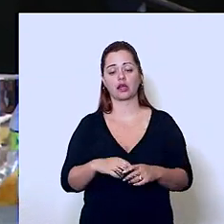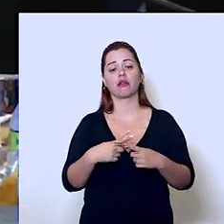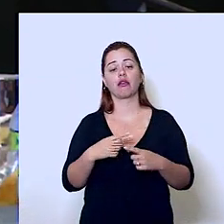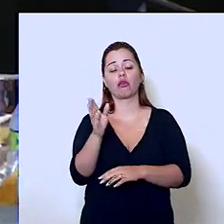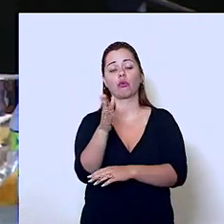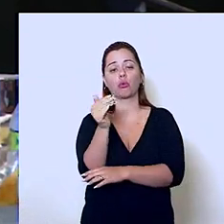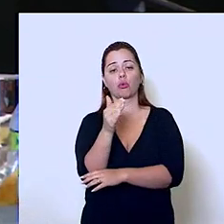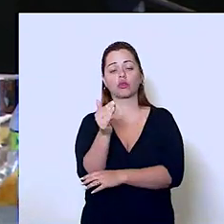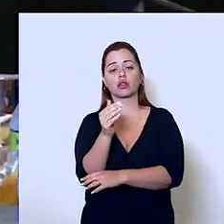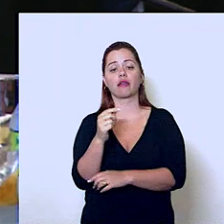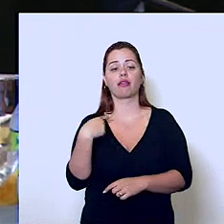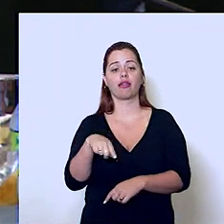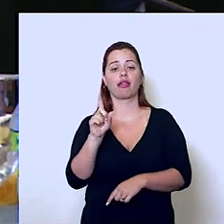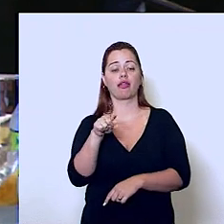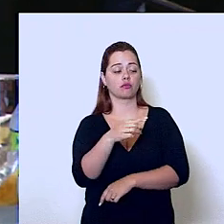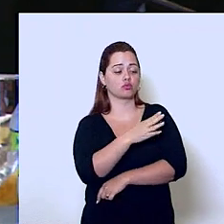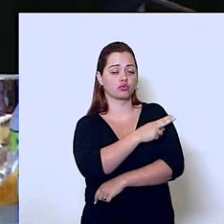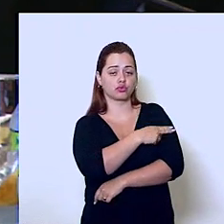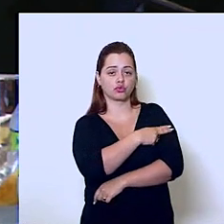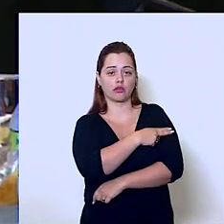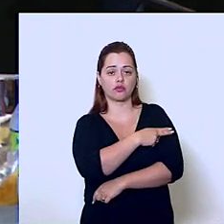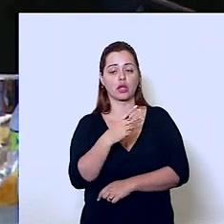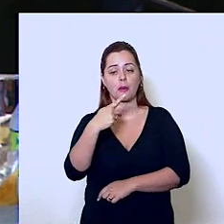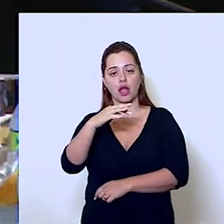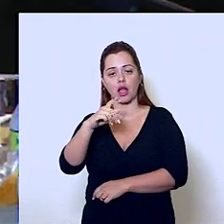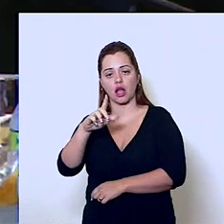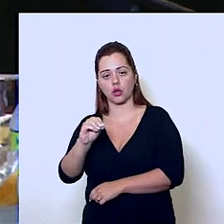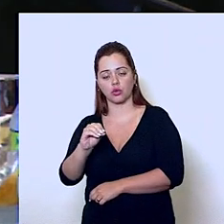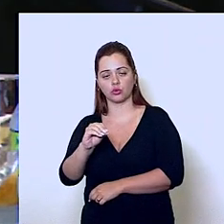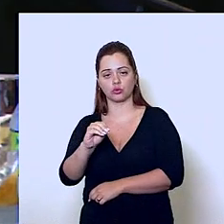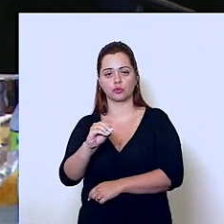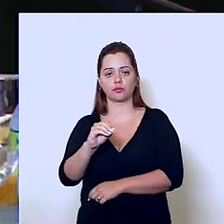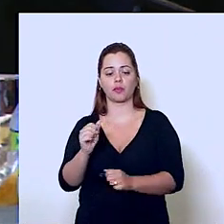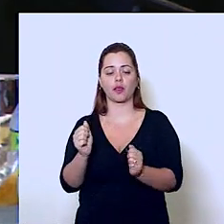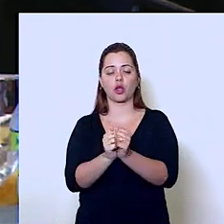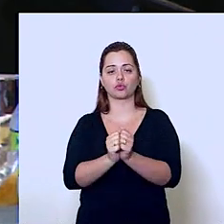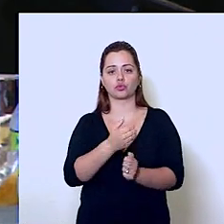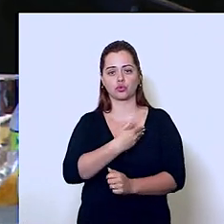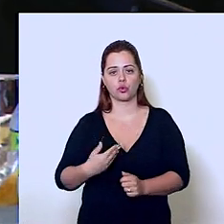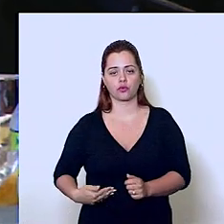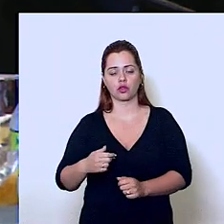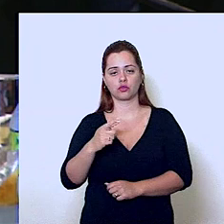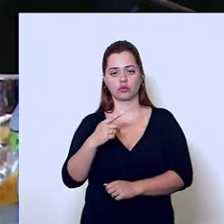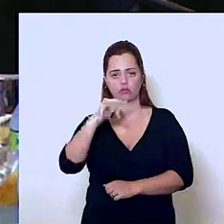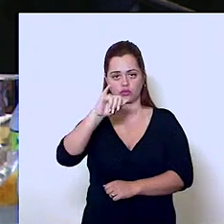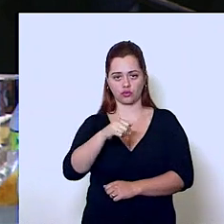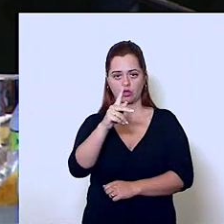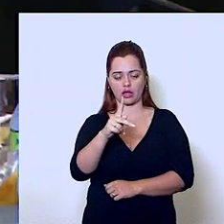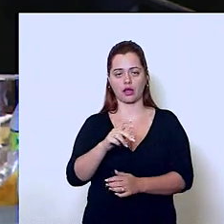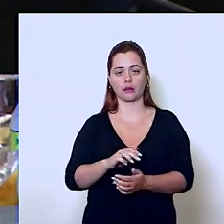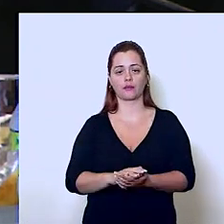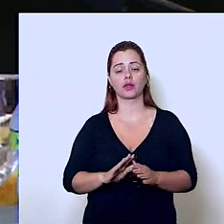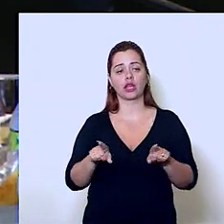chefe do Paulo Tarso, né, no governo JK e, como governador na Guanabara,